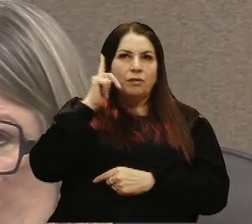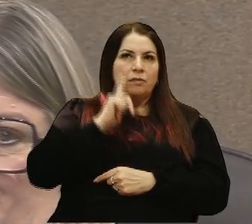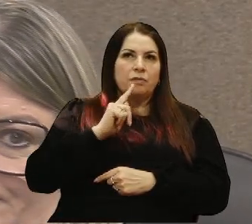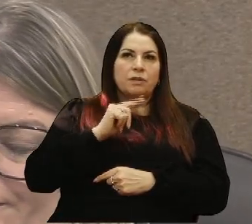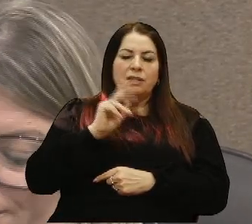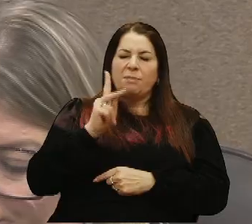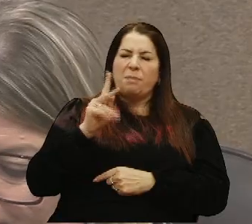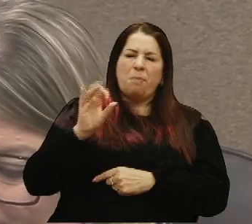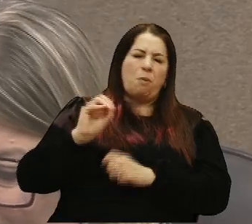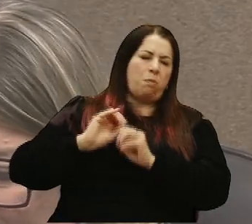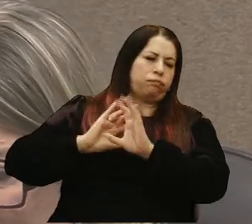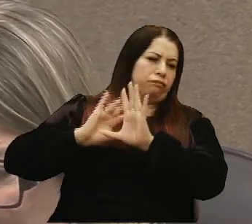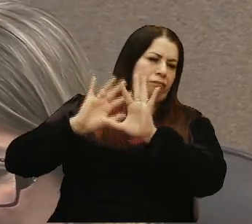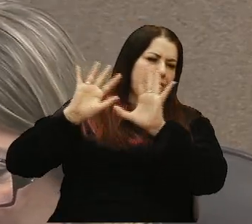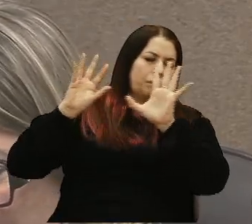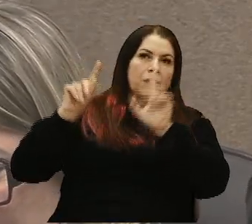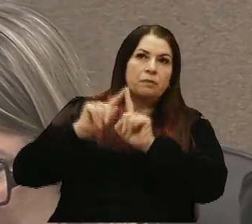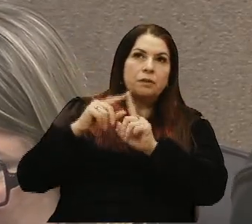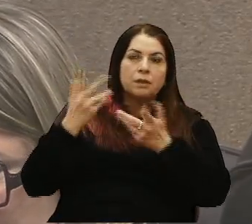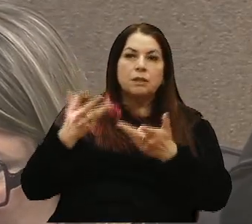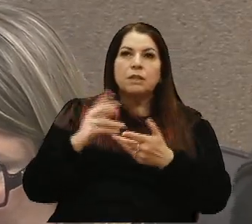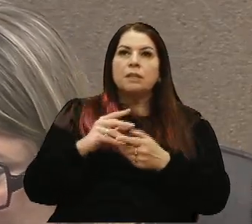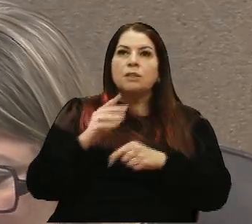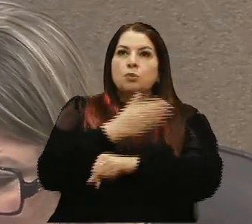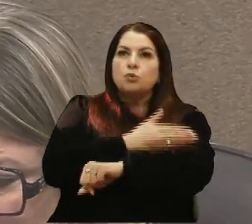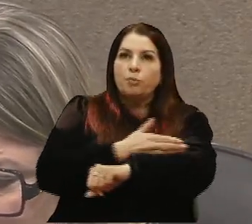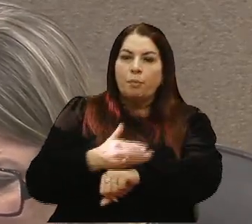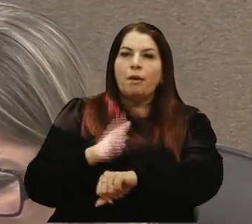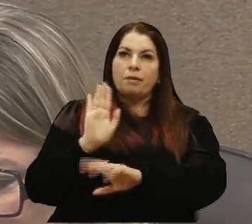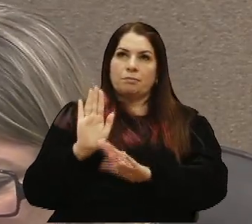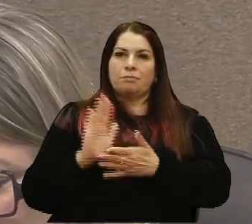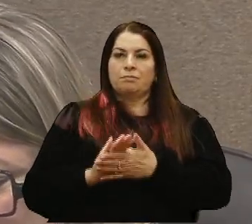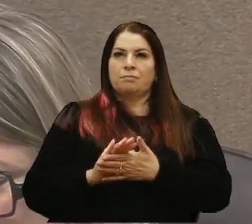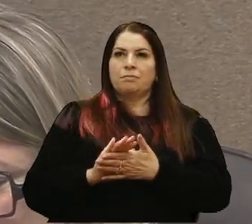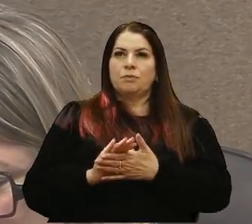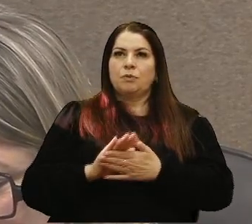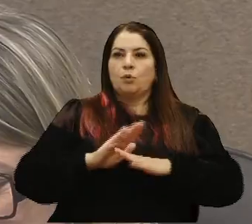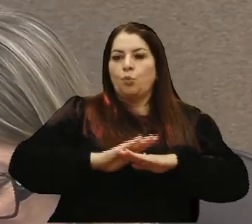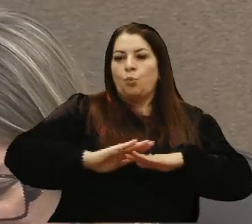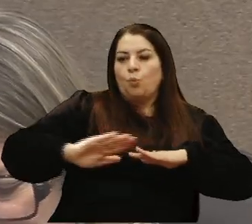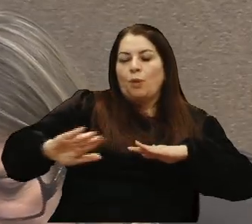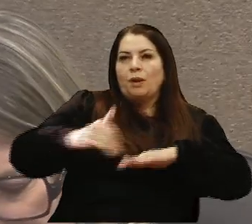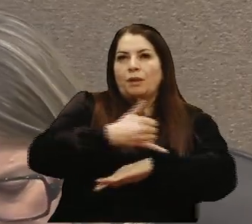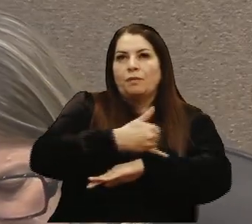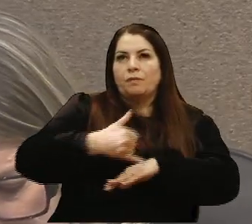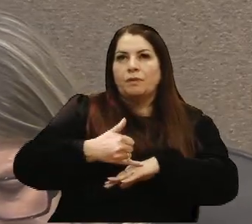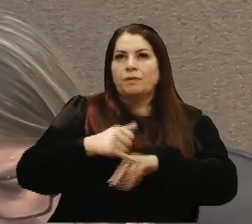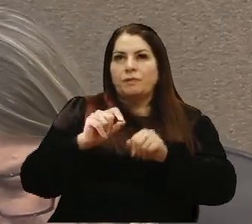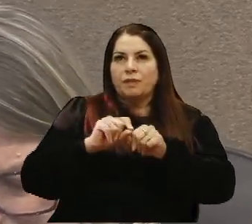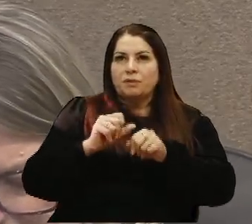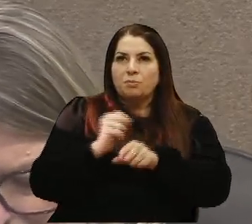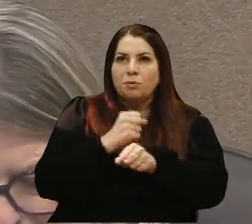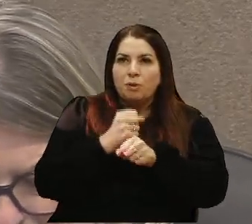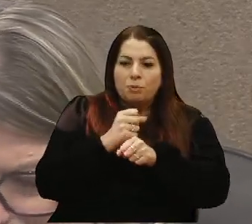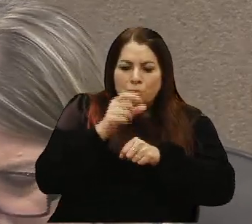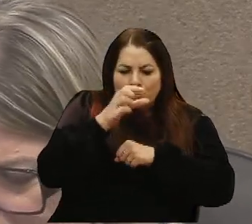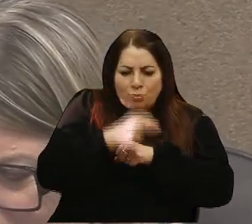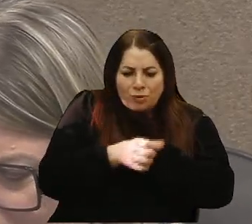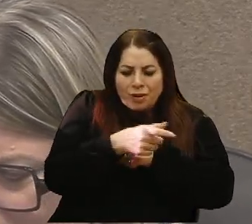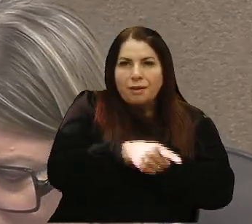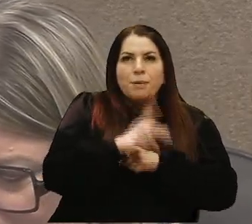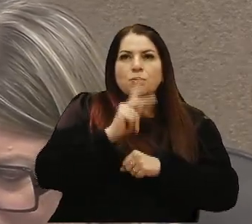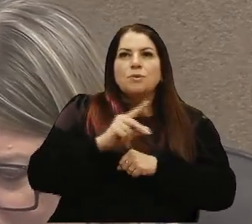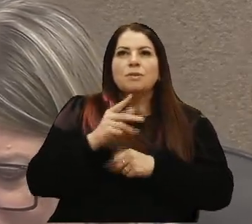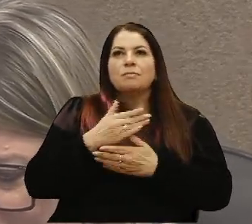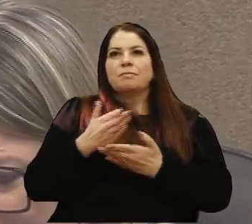comendo pó. Aí se acostumaram com o tapete do asfalto. Aí tu vai fazer uma obra, um buraquinho ali, a pessoa